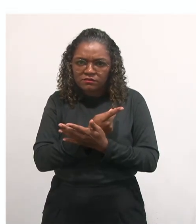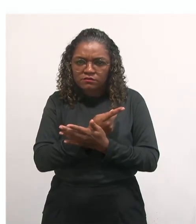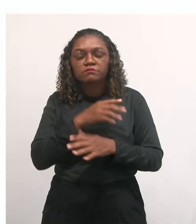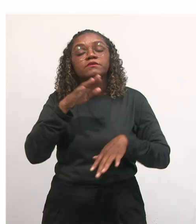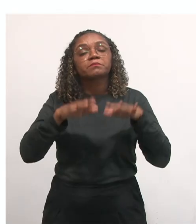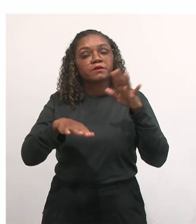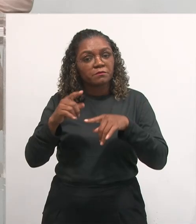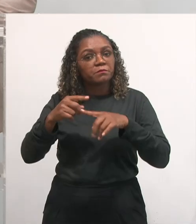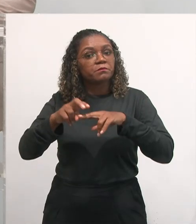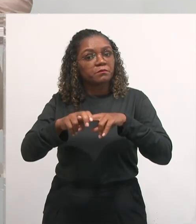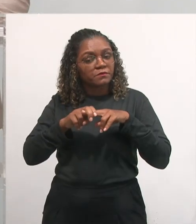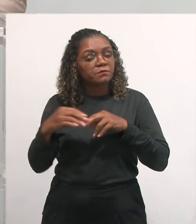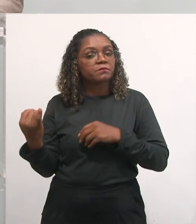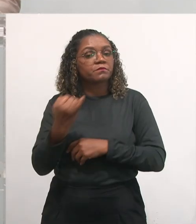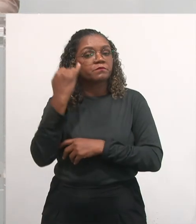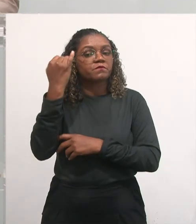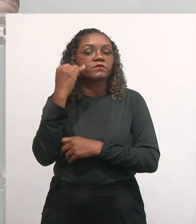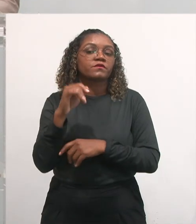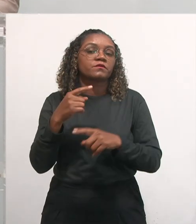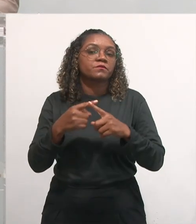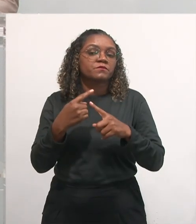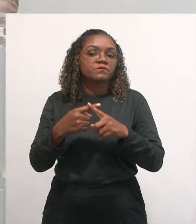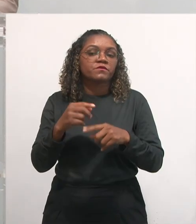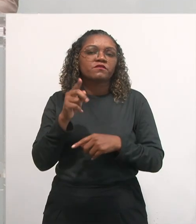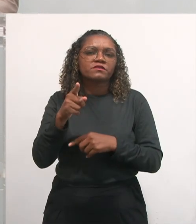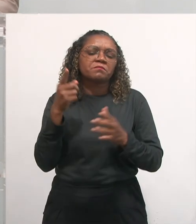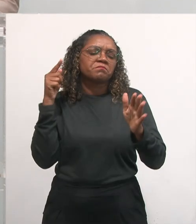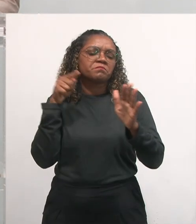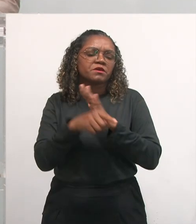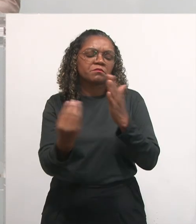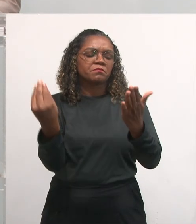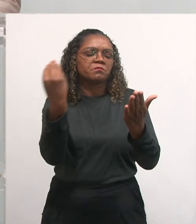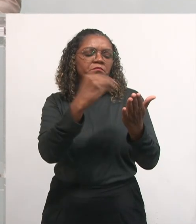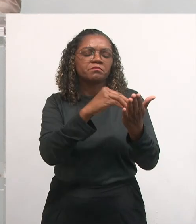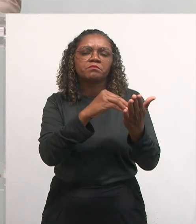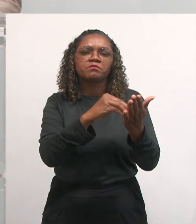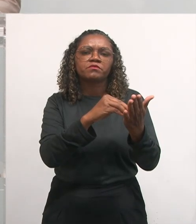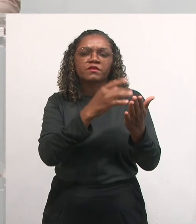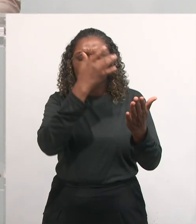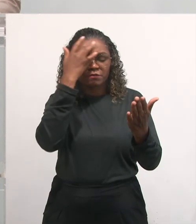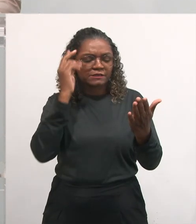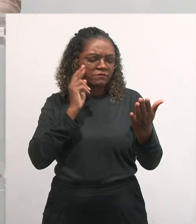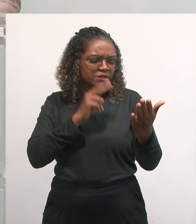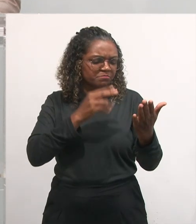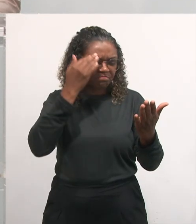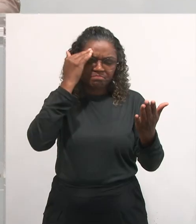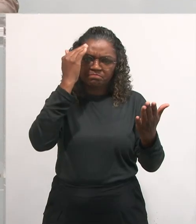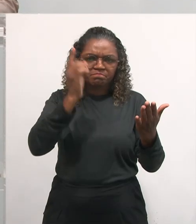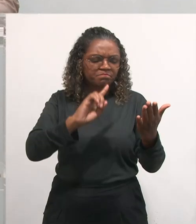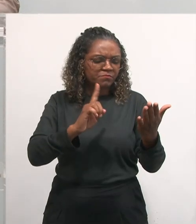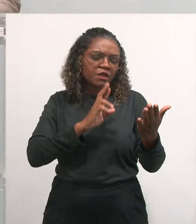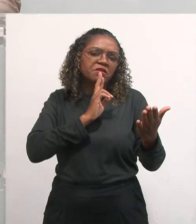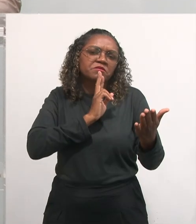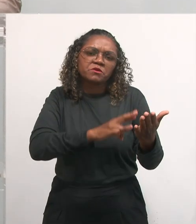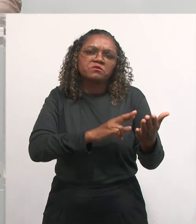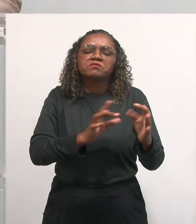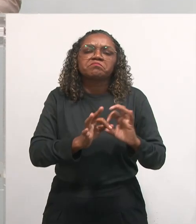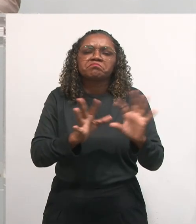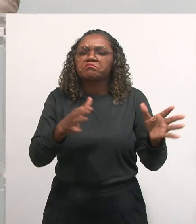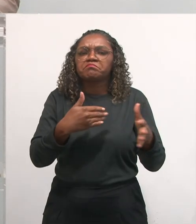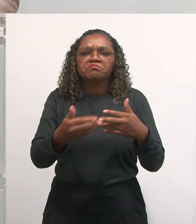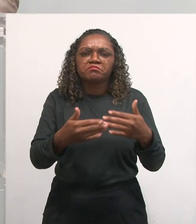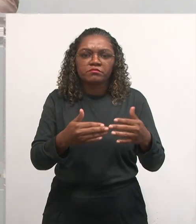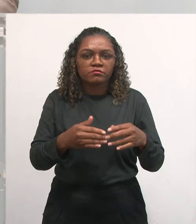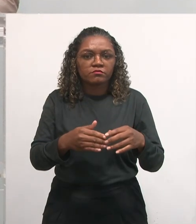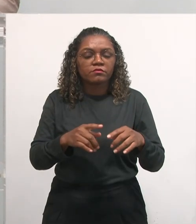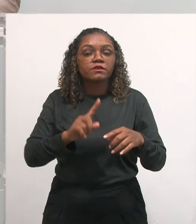informações e você coloca ali no meio uma pergunta que as pessoas às vezes não vão compreender e vão te dar respostas erradas. E